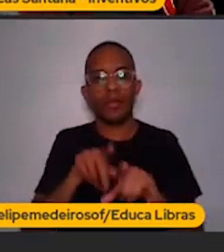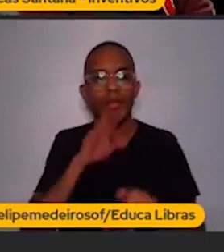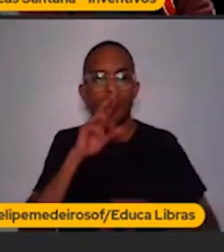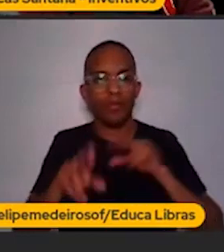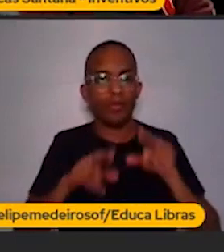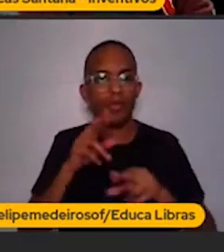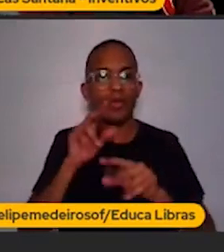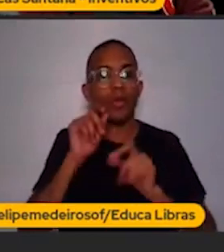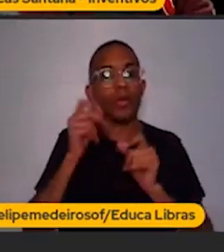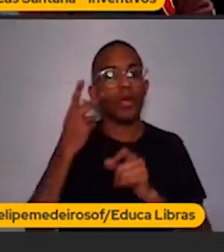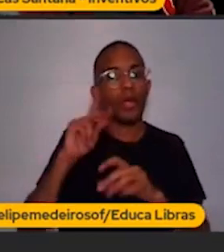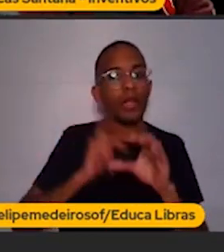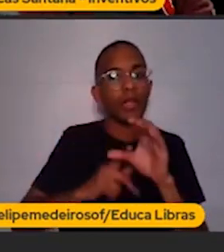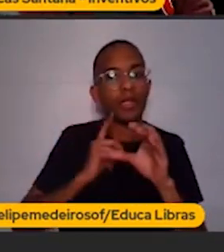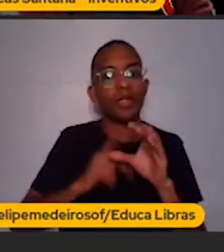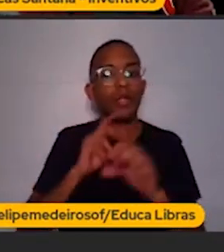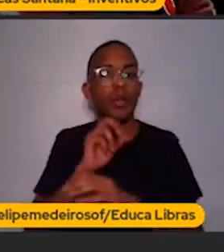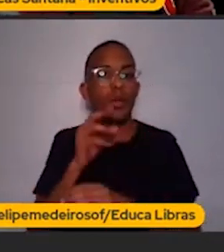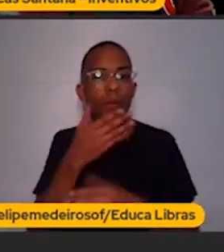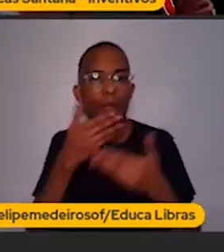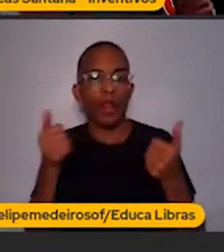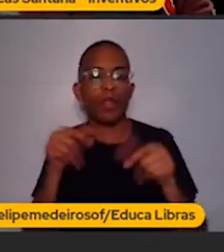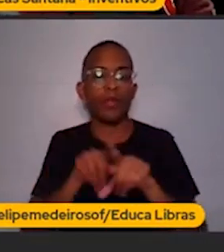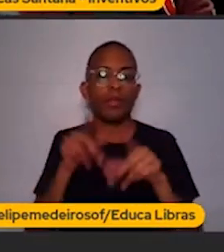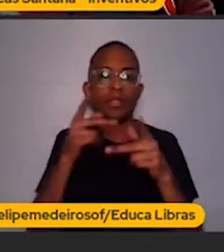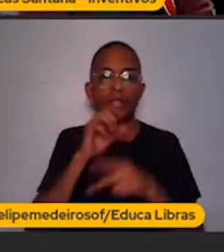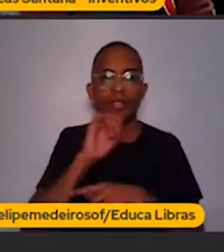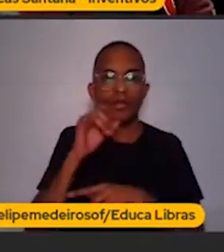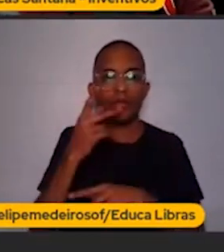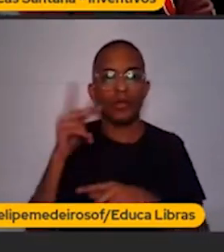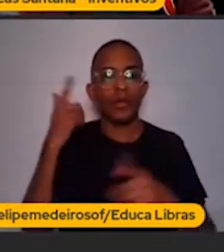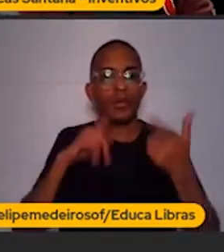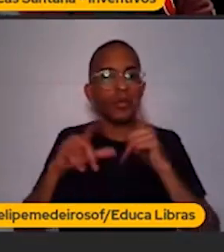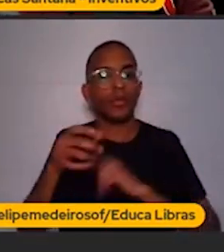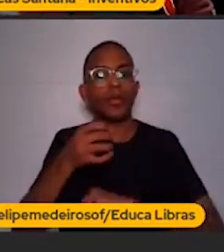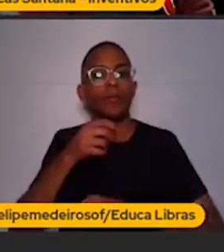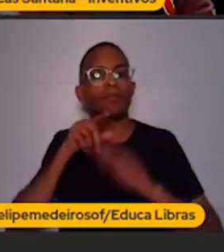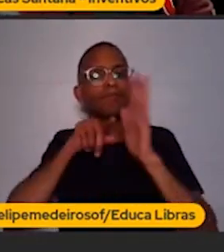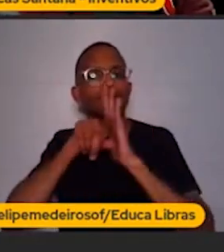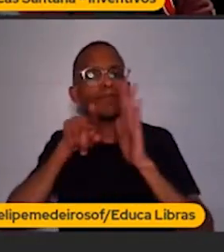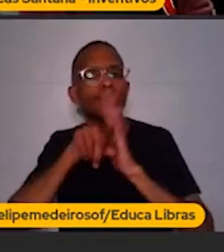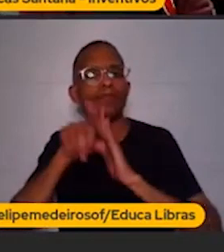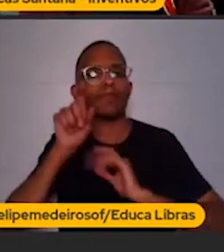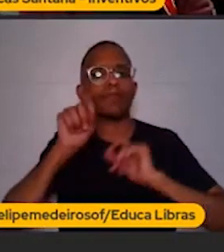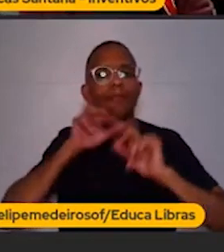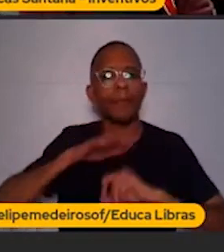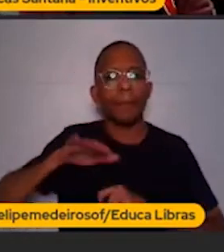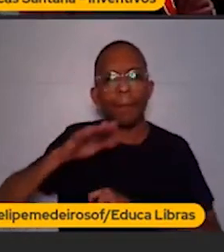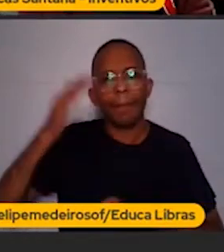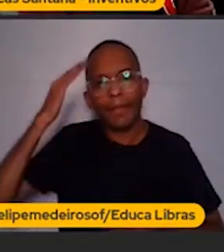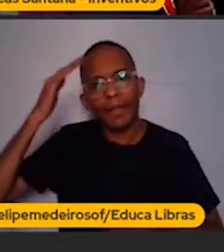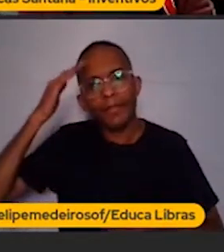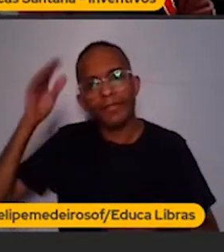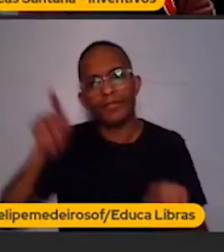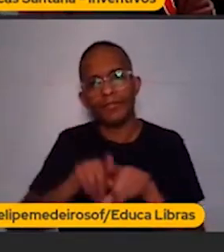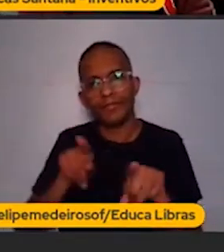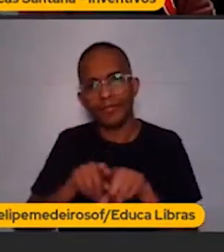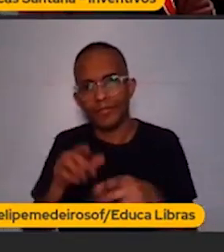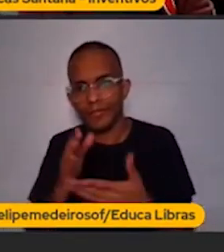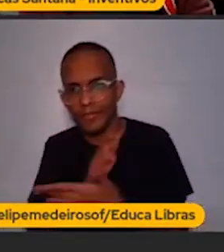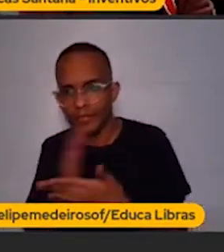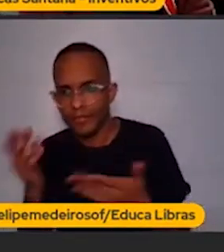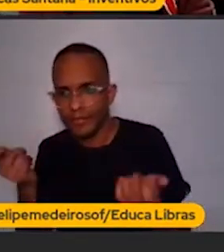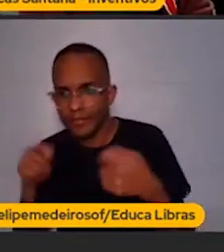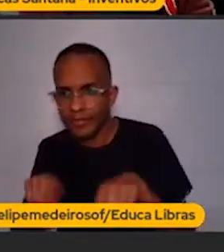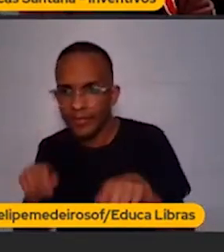seu cliente, ou melhor, se você conseguir entrevistar, conseguir conversar, conseguir entender algum possível